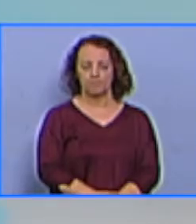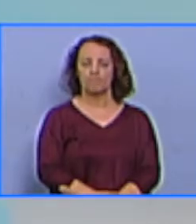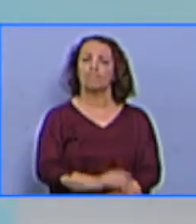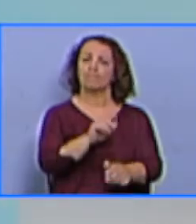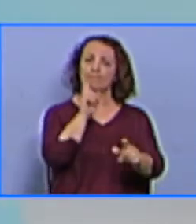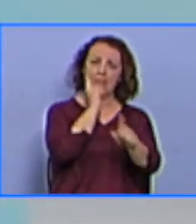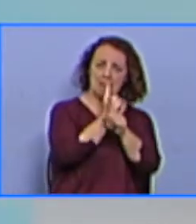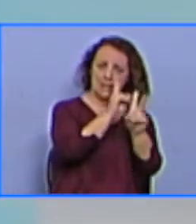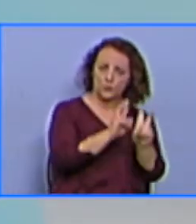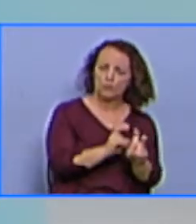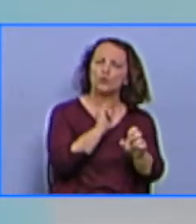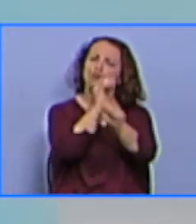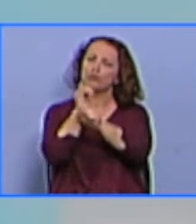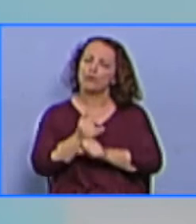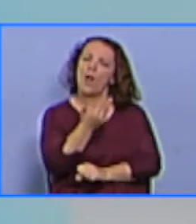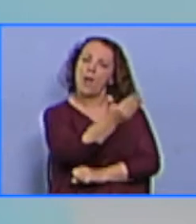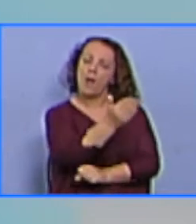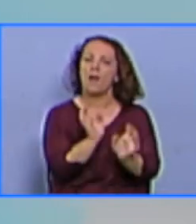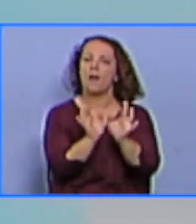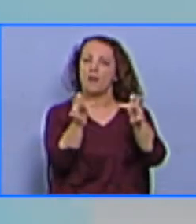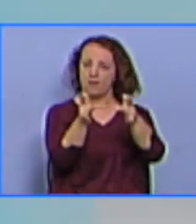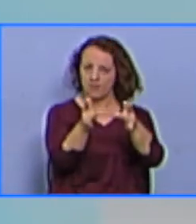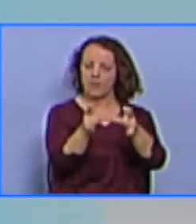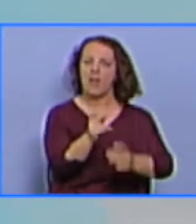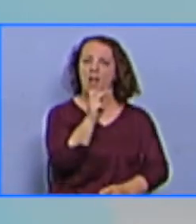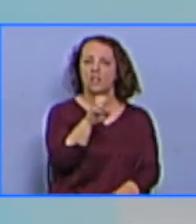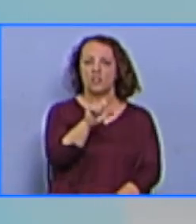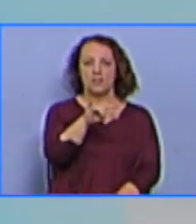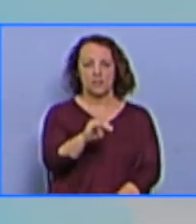Acompanhe estes e outros acontecimentos no portal da Agência Eclésia, em